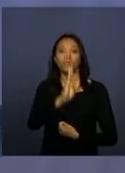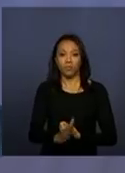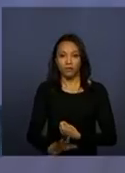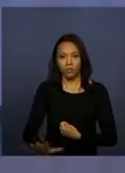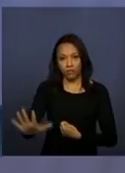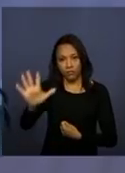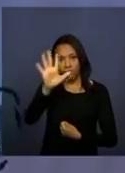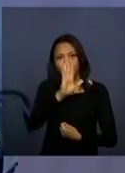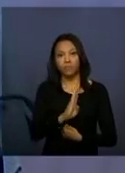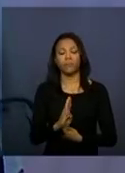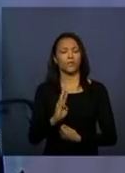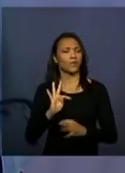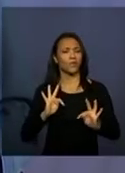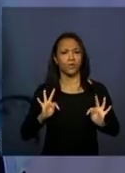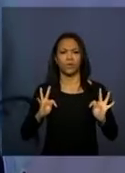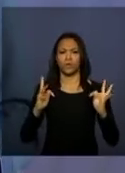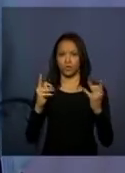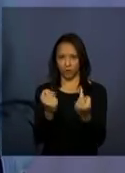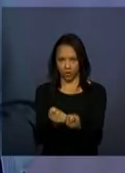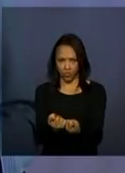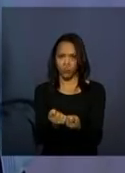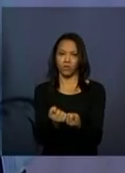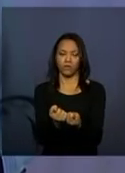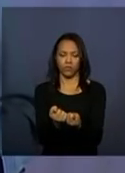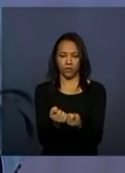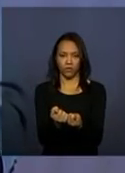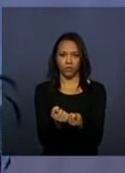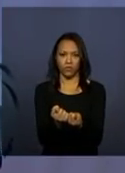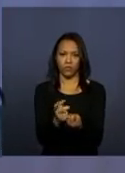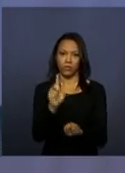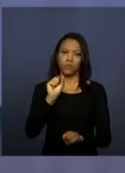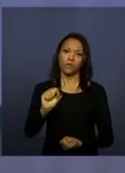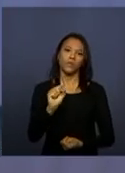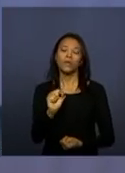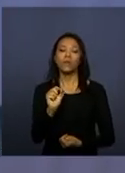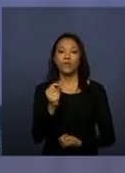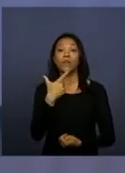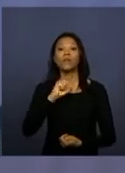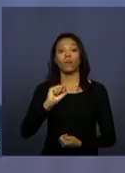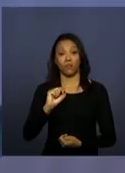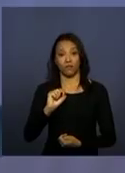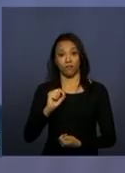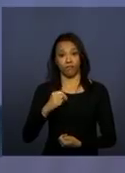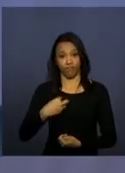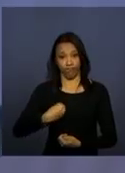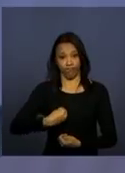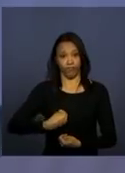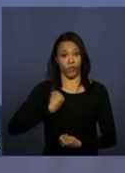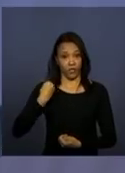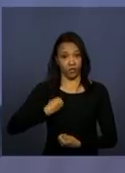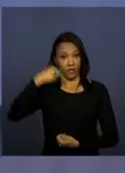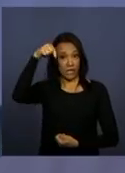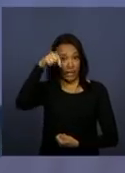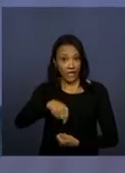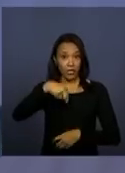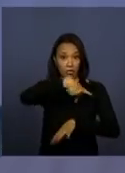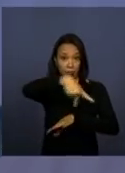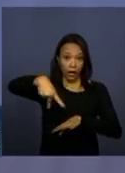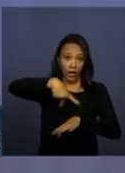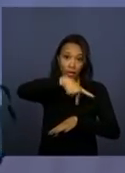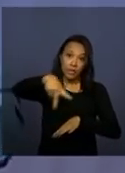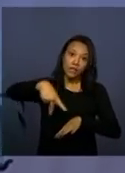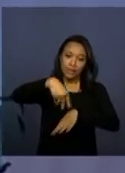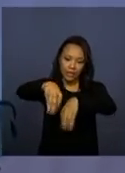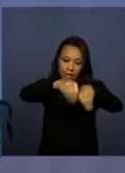brasileiras, todos os que habitam neste país, no solo